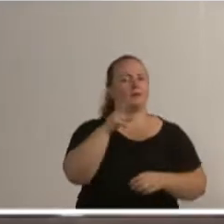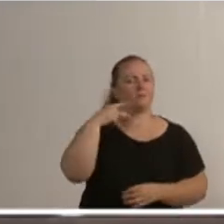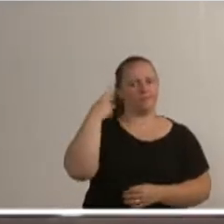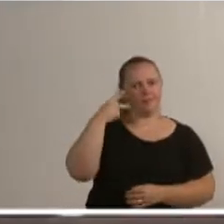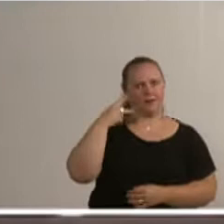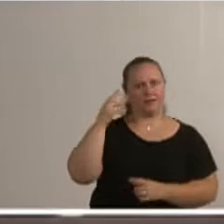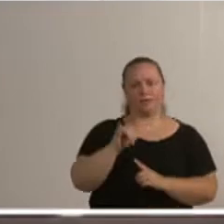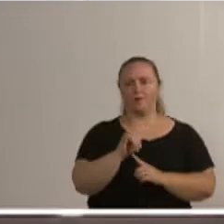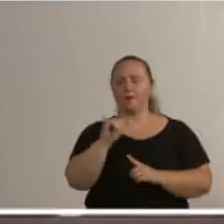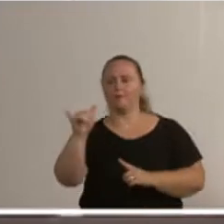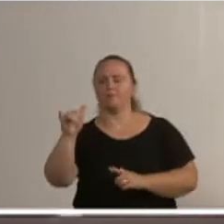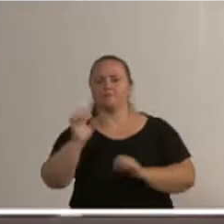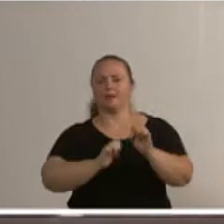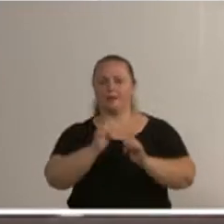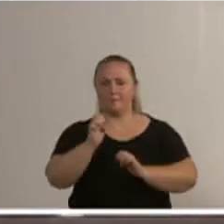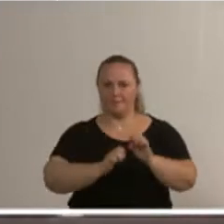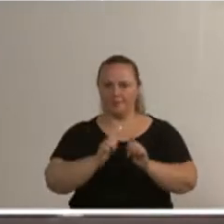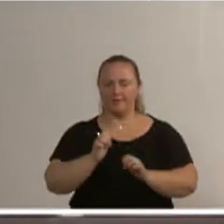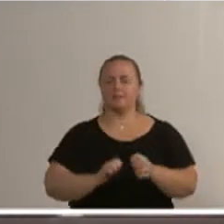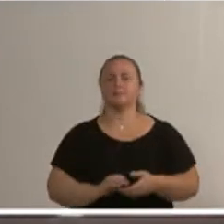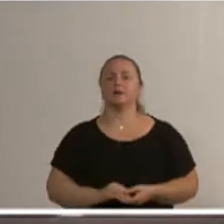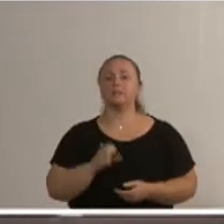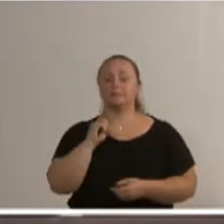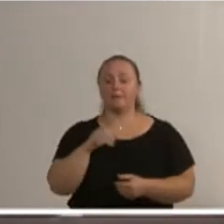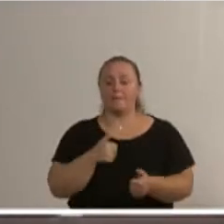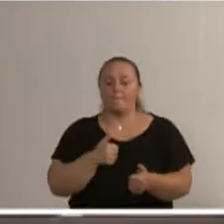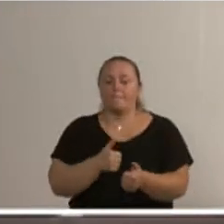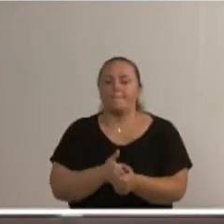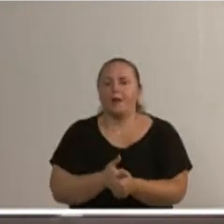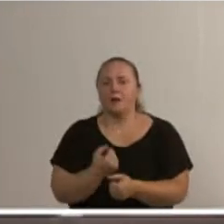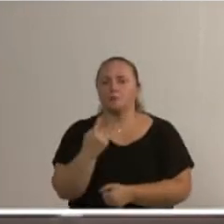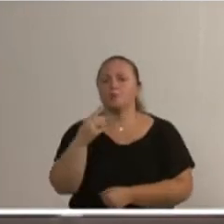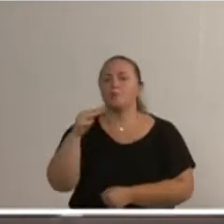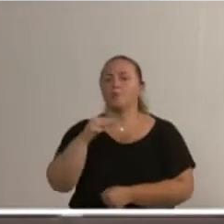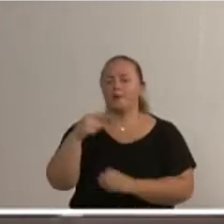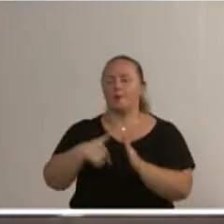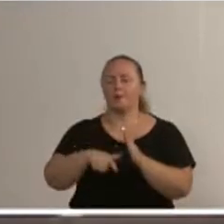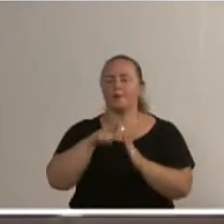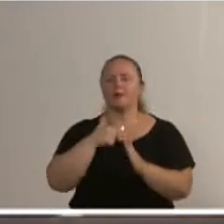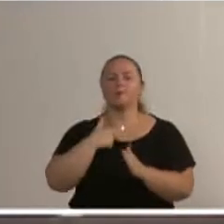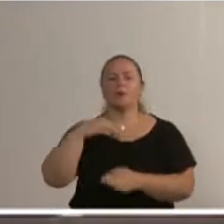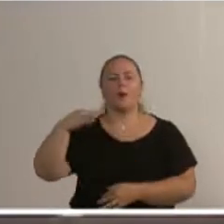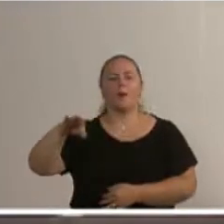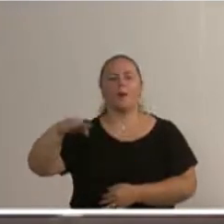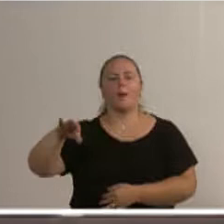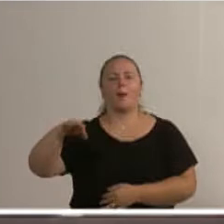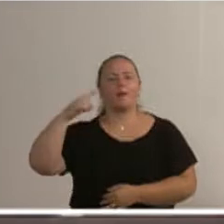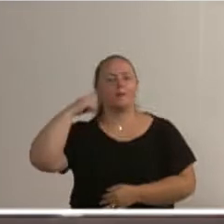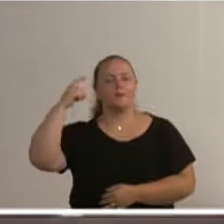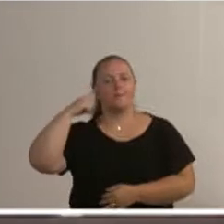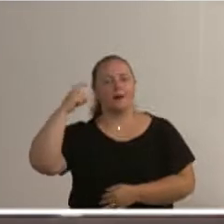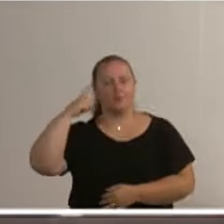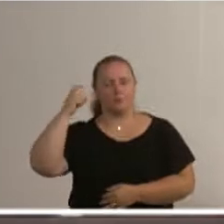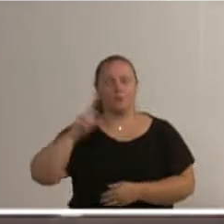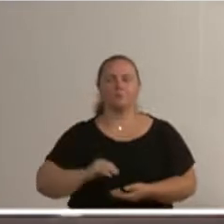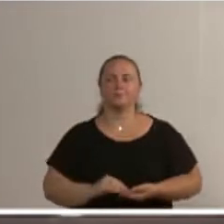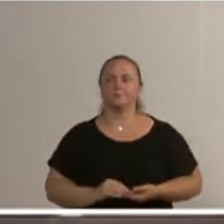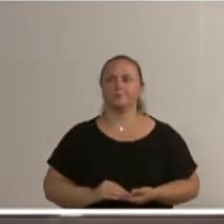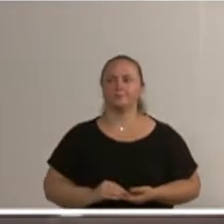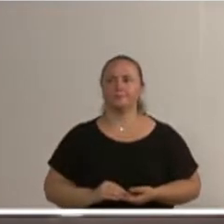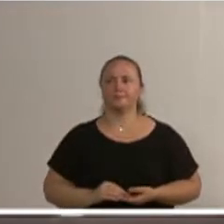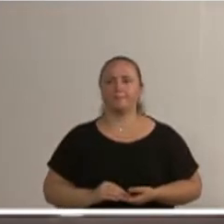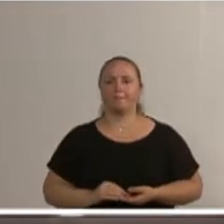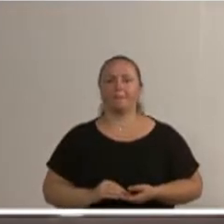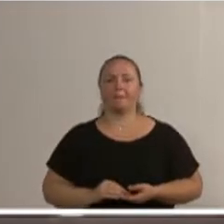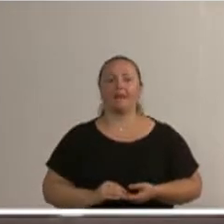quiserem falar. Eu vou apertar quando faltar 1 minuto, e no último minuto, quando terminar, eu vou mandar